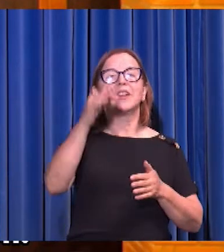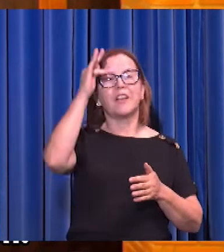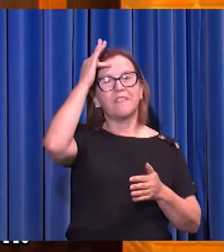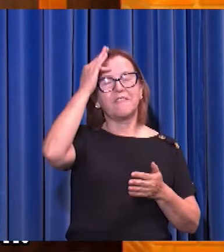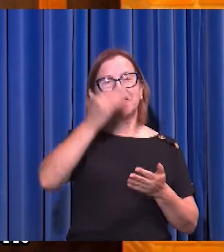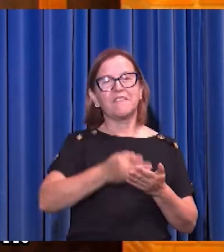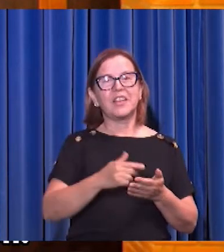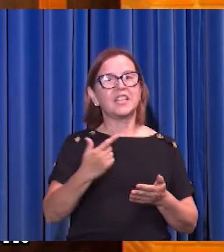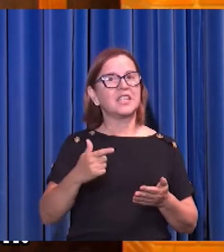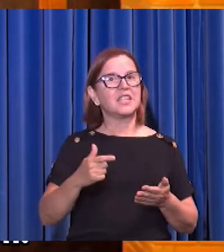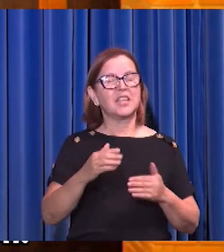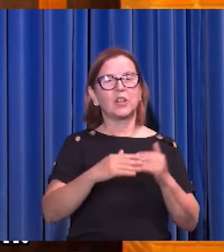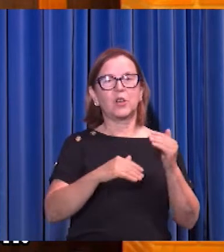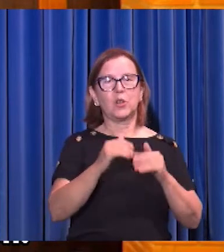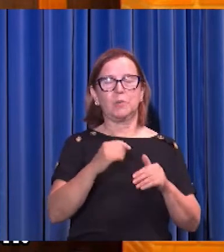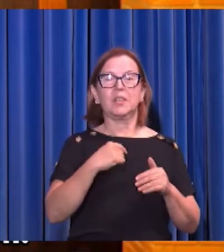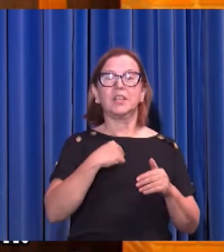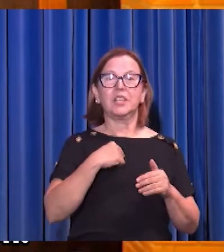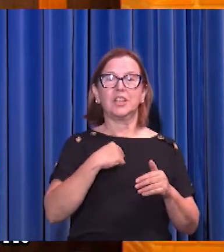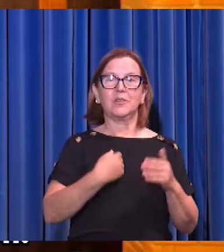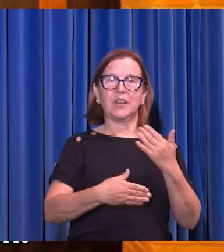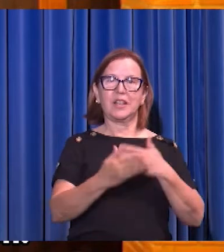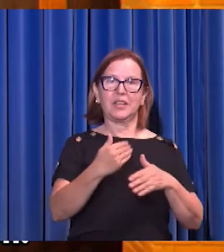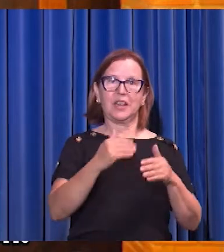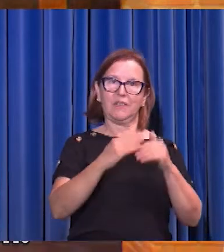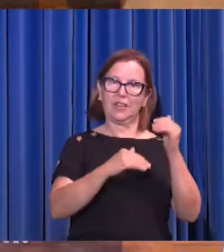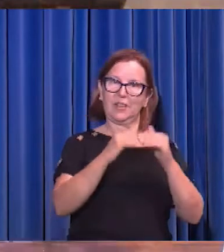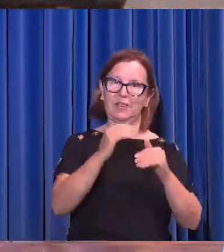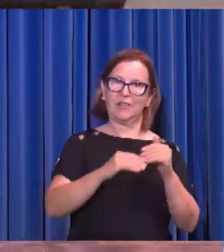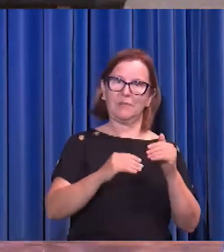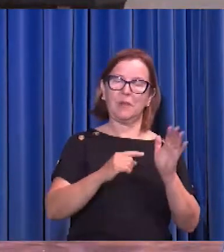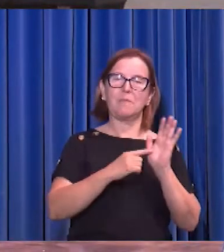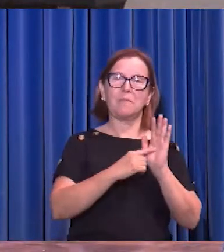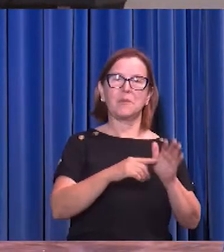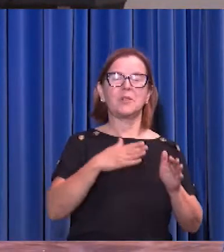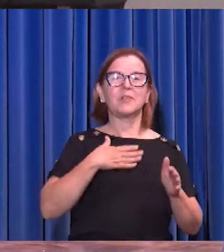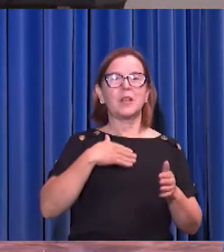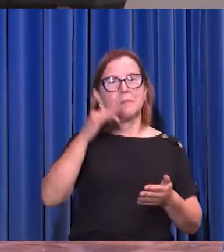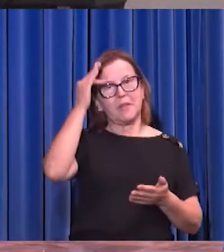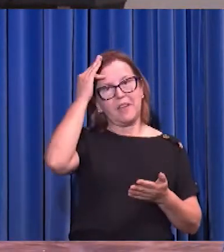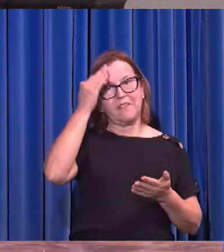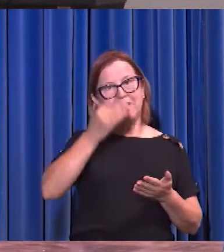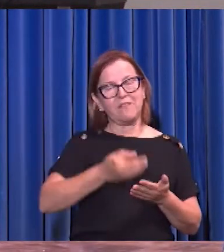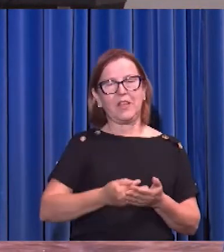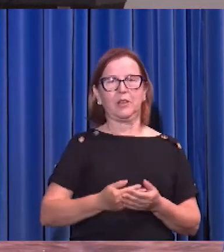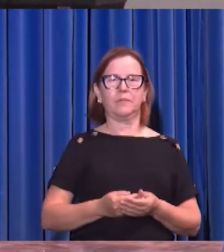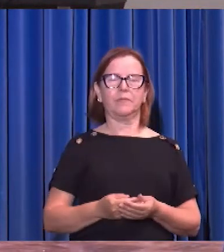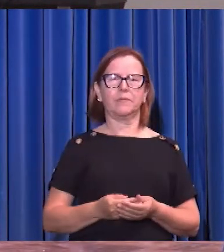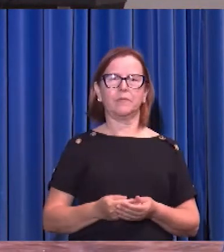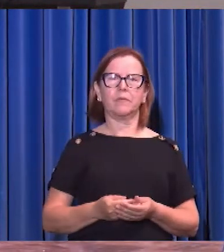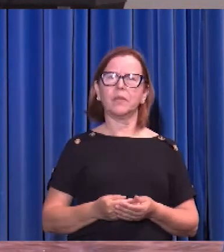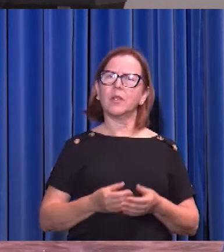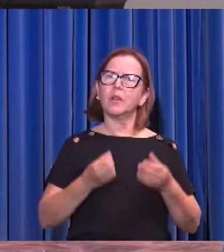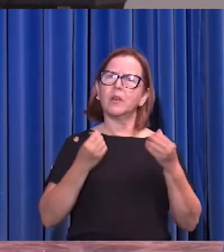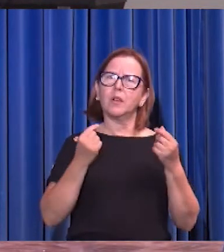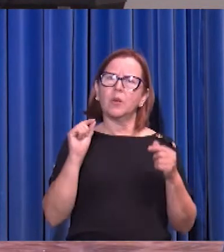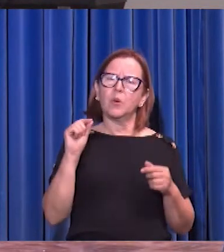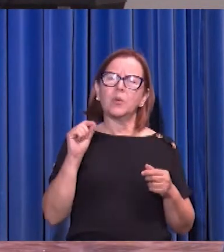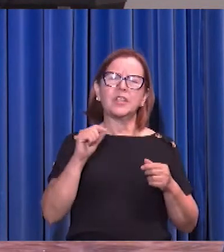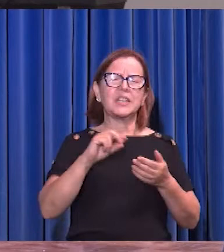com as obras, te mostrarei a minha fé. O que nós estamos aqui, o que Tiago está querendo nos explicar